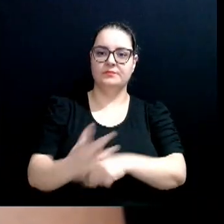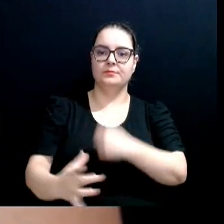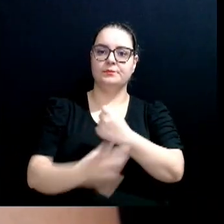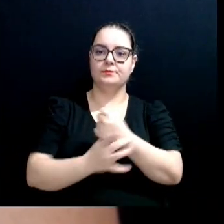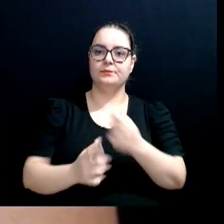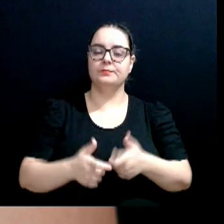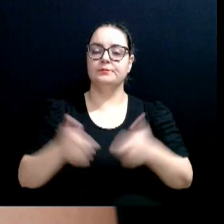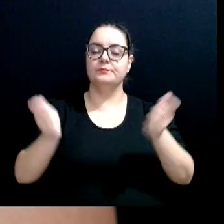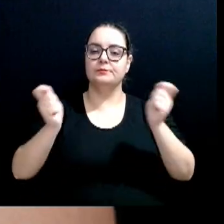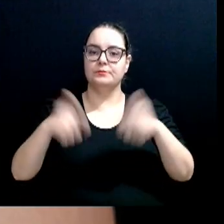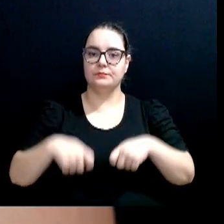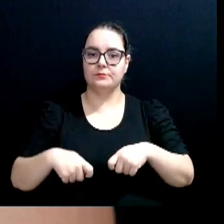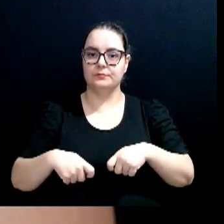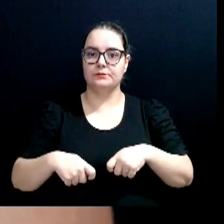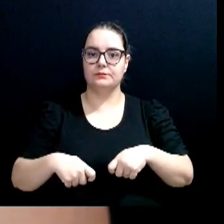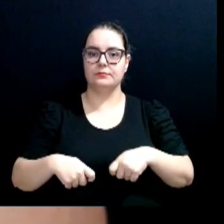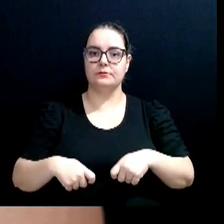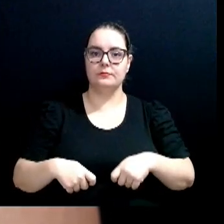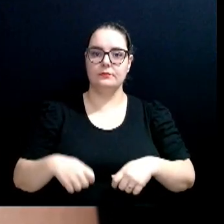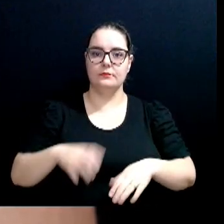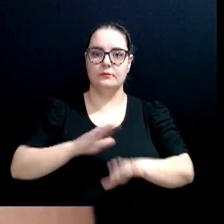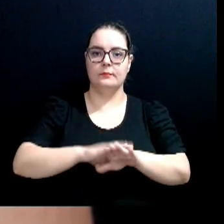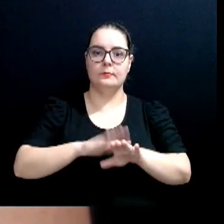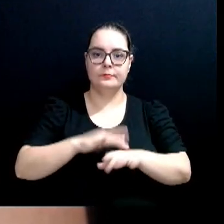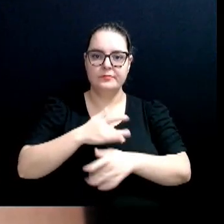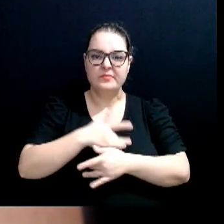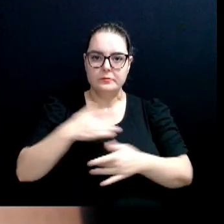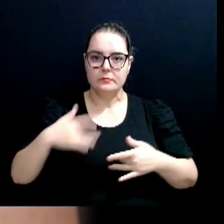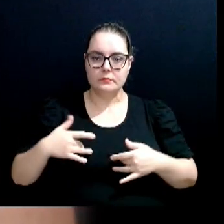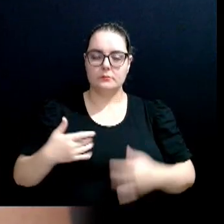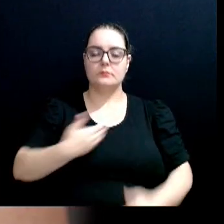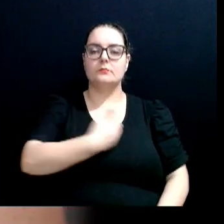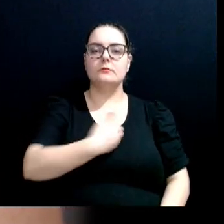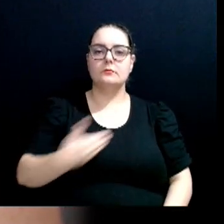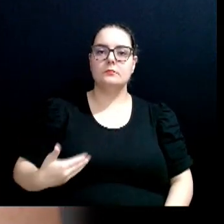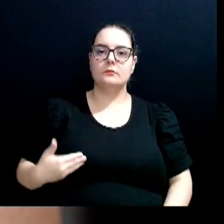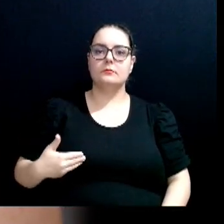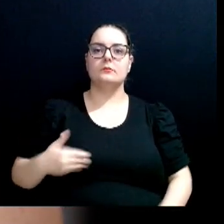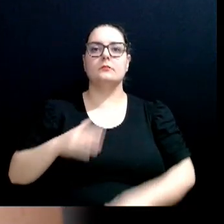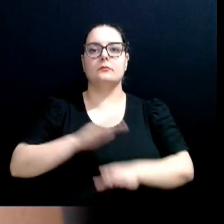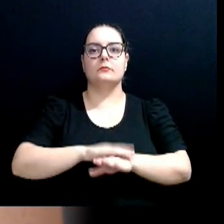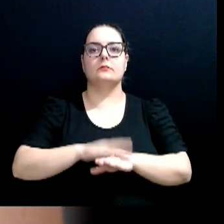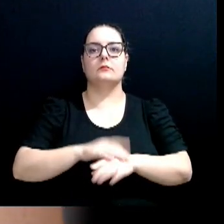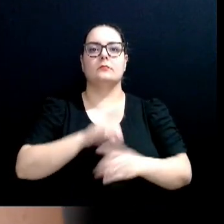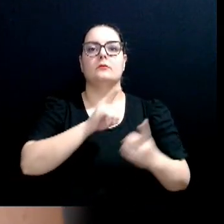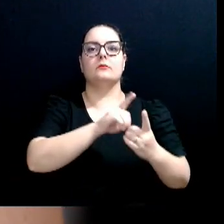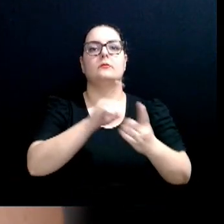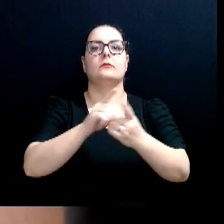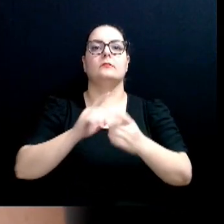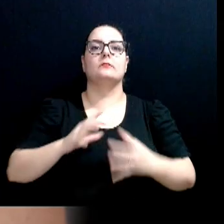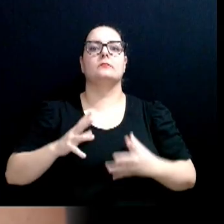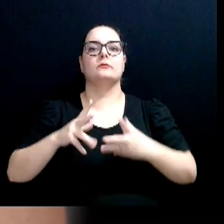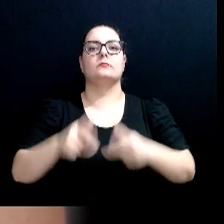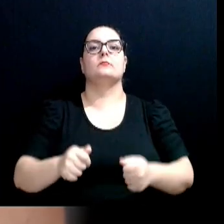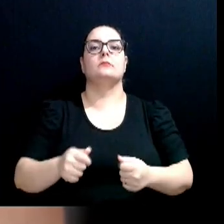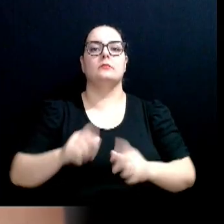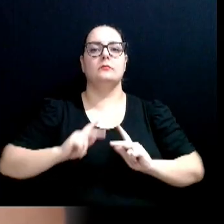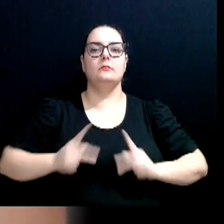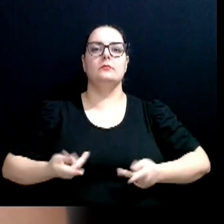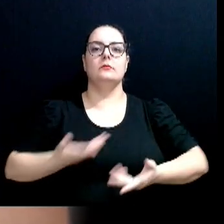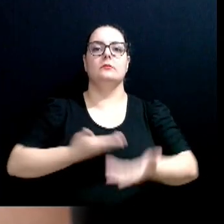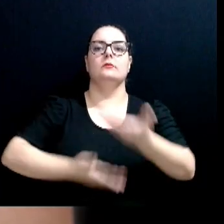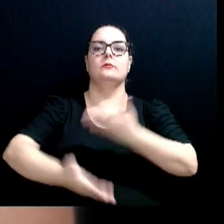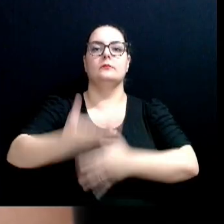às ações de saúde pública, promovendo o atendimento integral, humanizado e multidisciplinar às